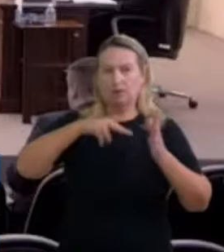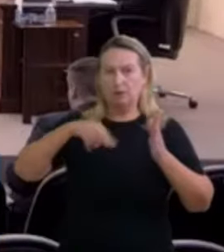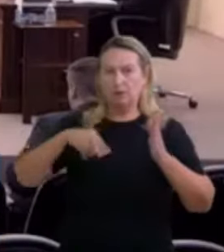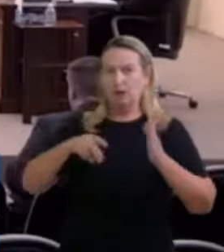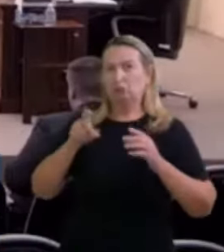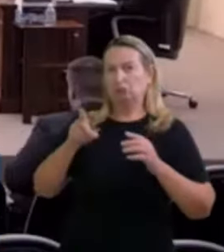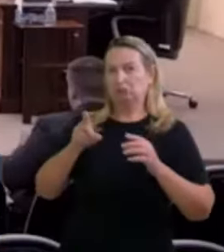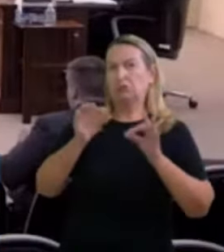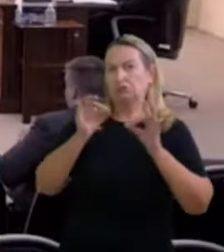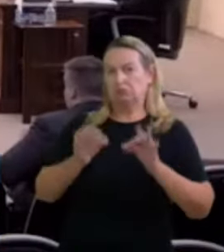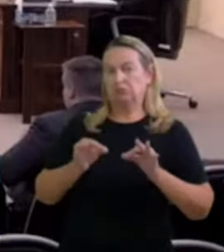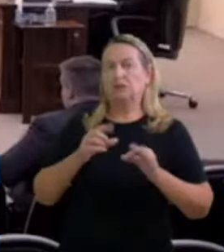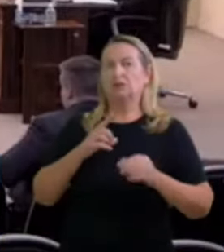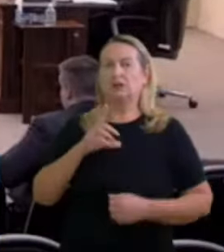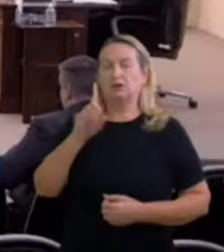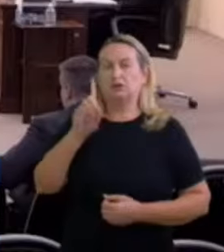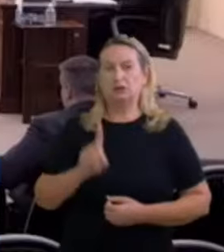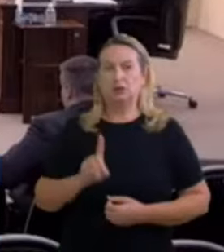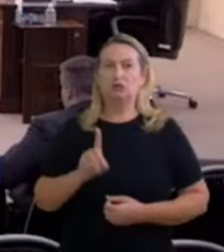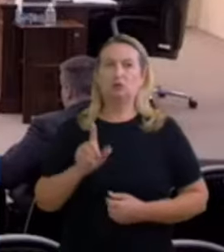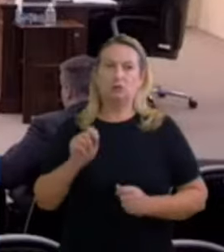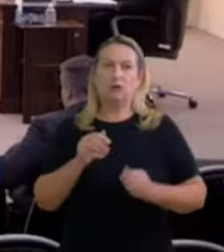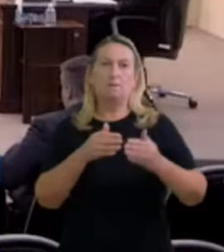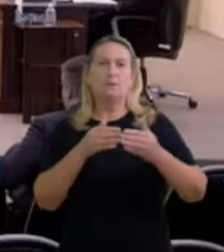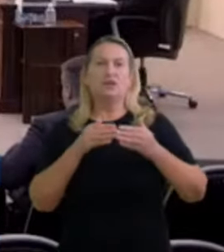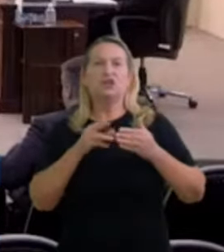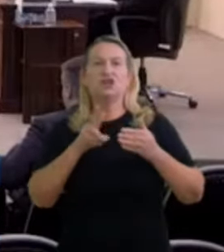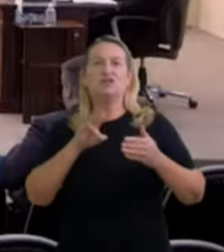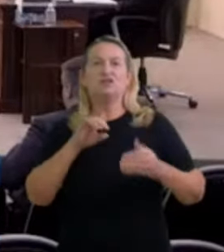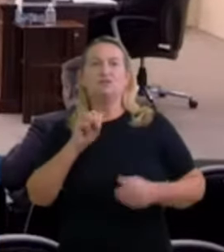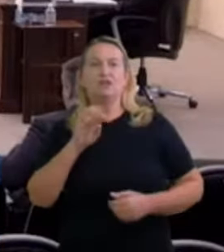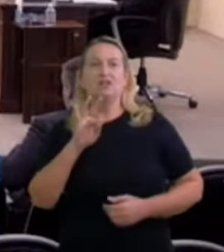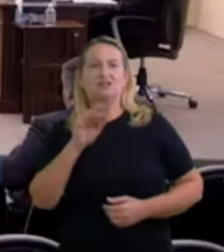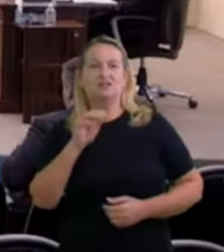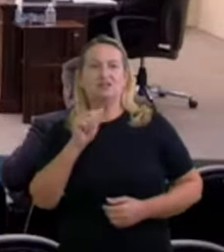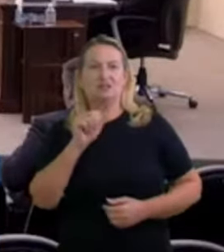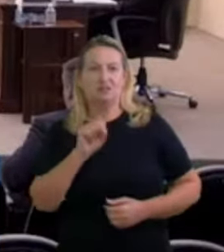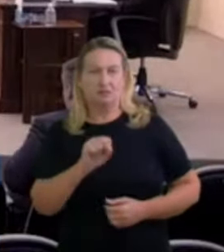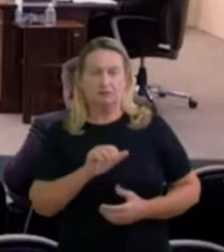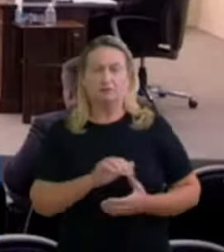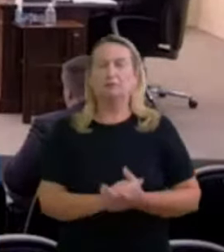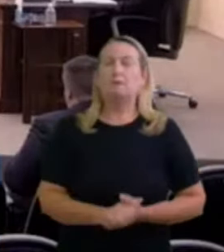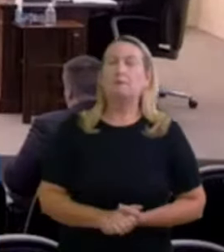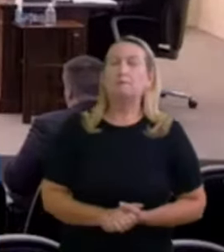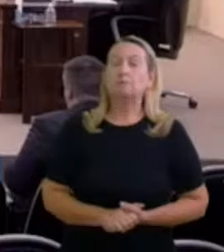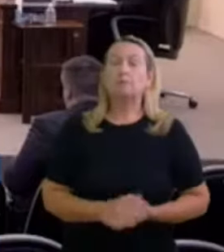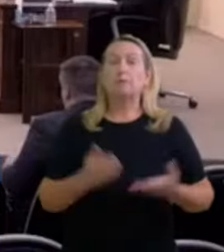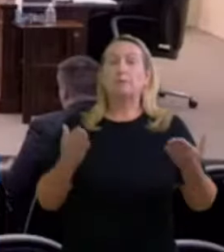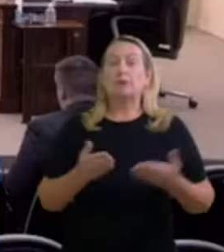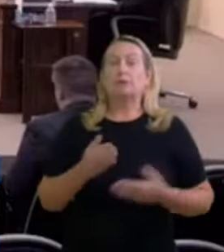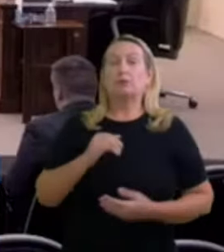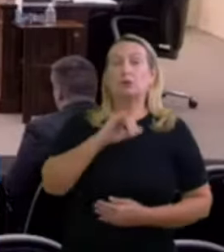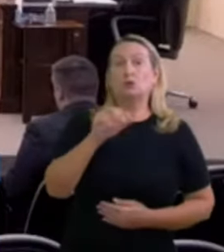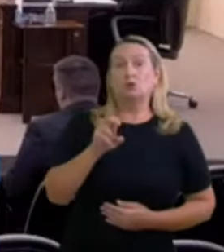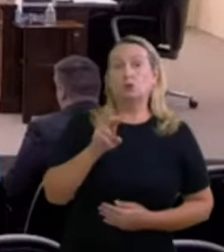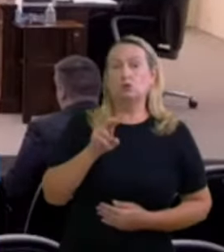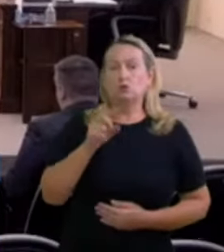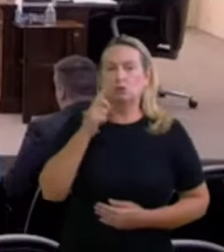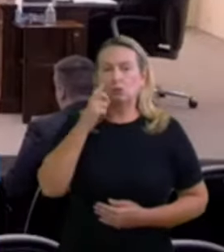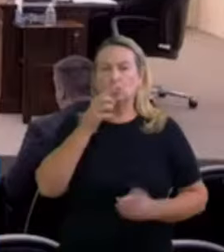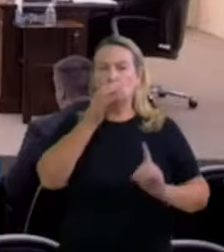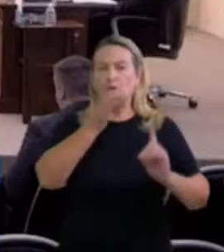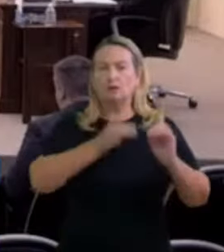os magistrados de PED Vista agora só indago eminente desador Júlio chob Júnior se vossa